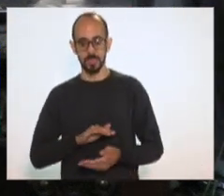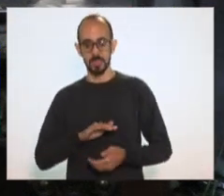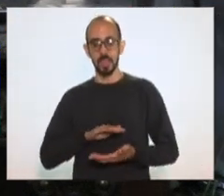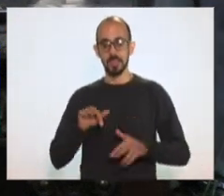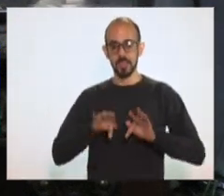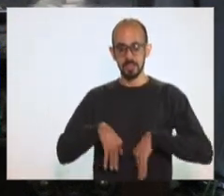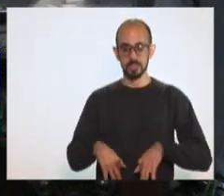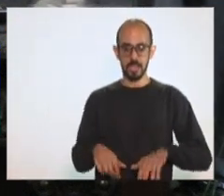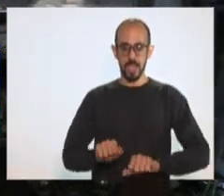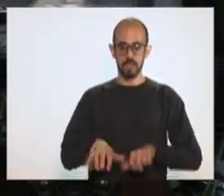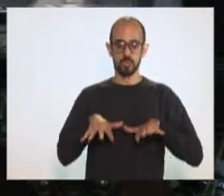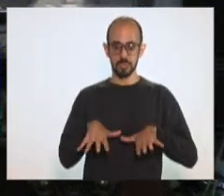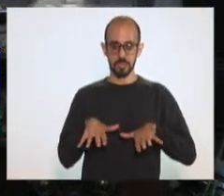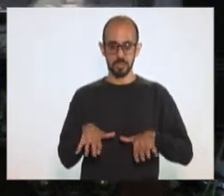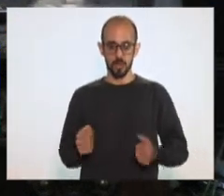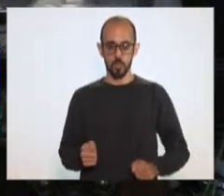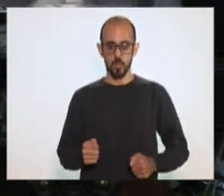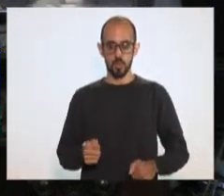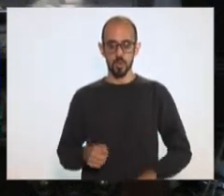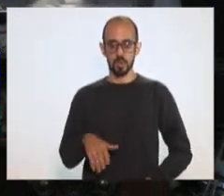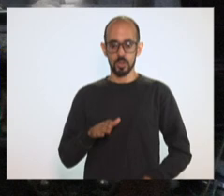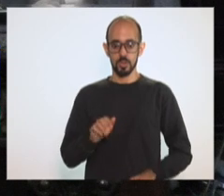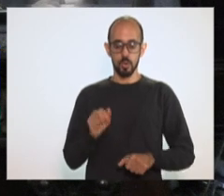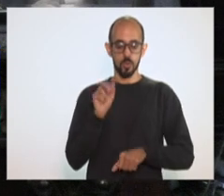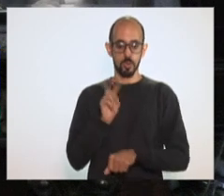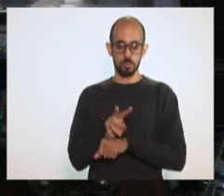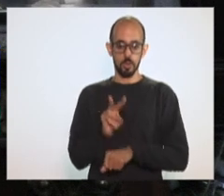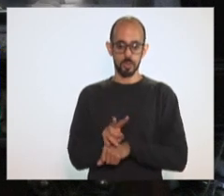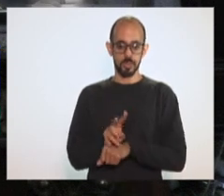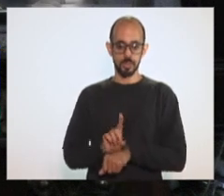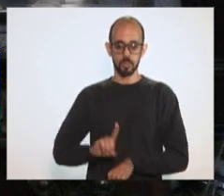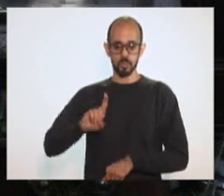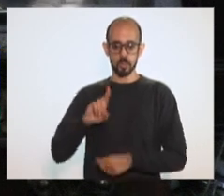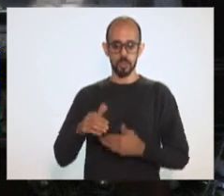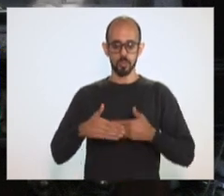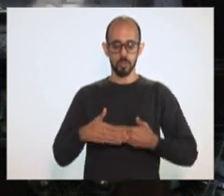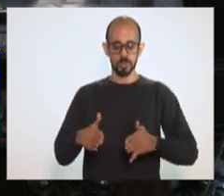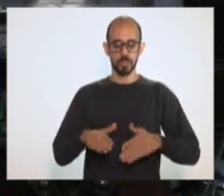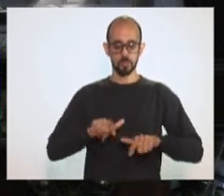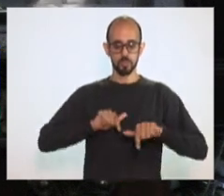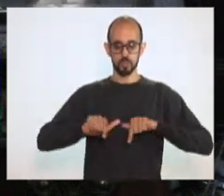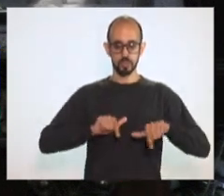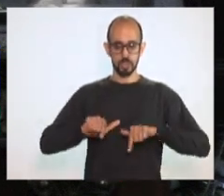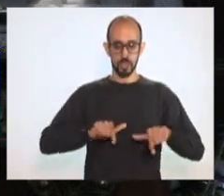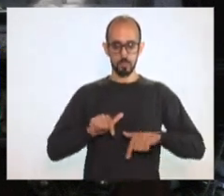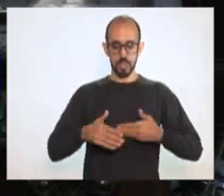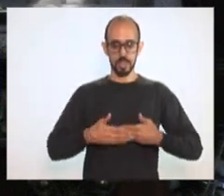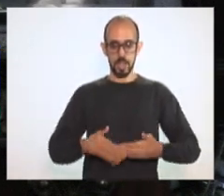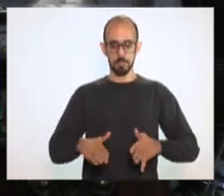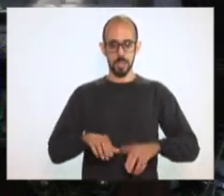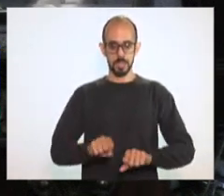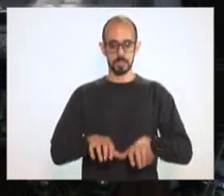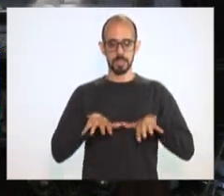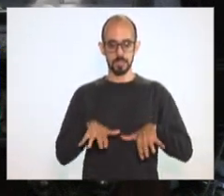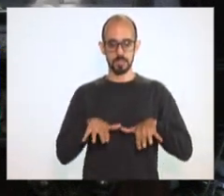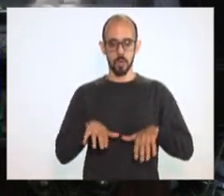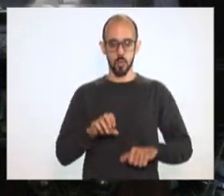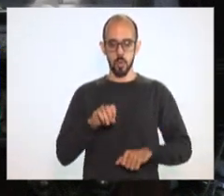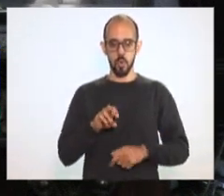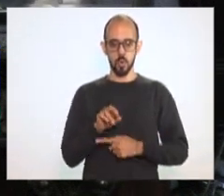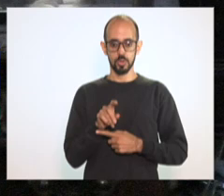encerrada havendo número legal sobre a proteção de Deus iniciamos os nossos trabalhos está aberta a sessão ordinária do dia